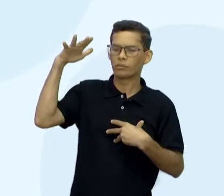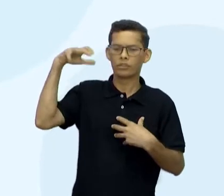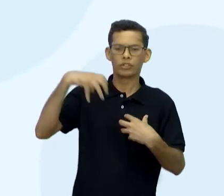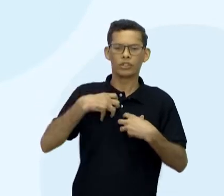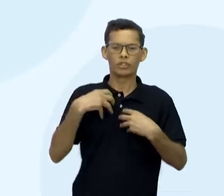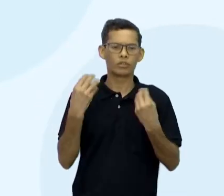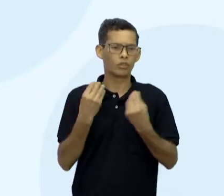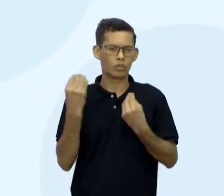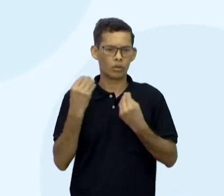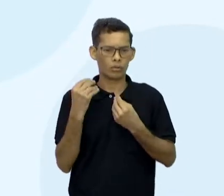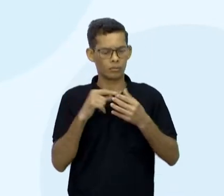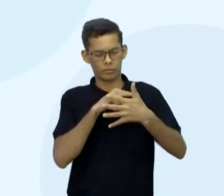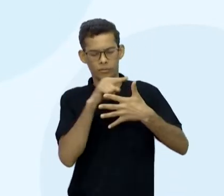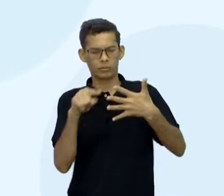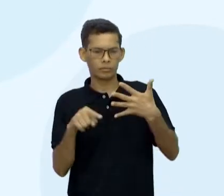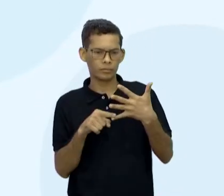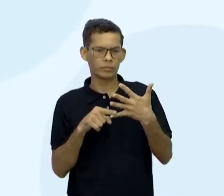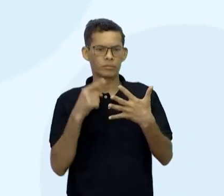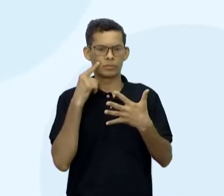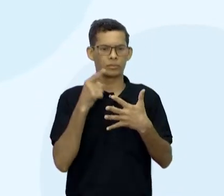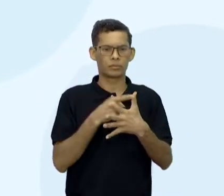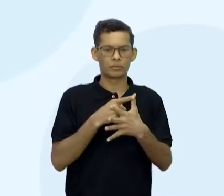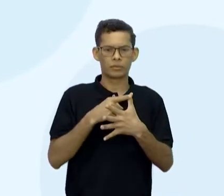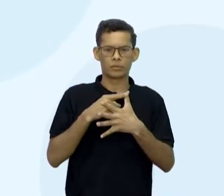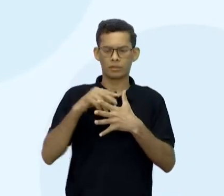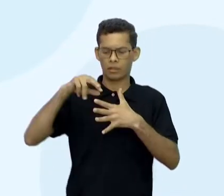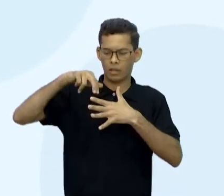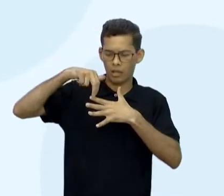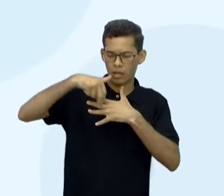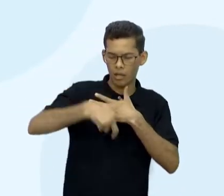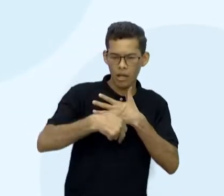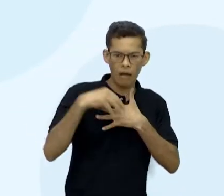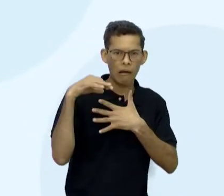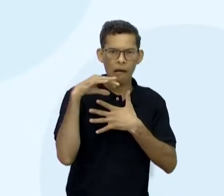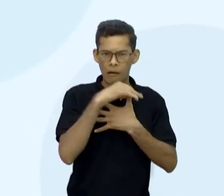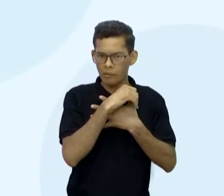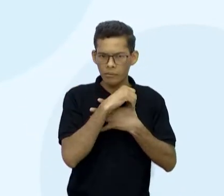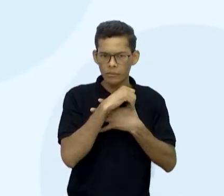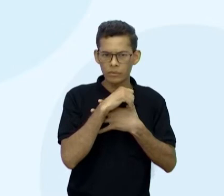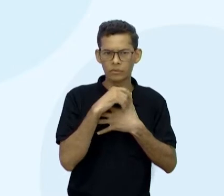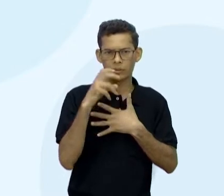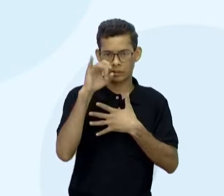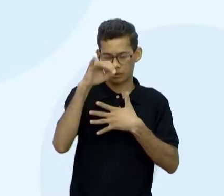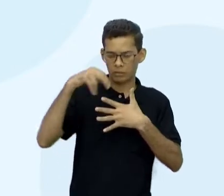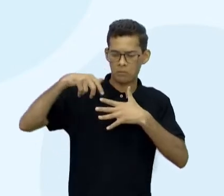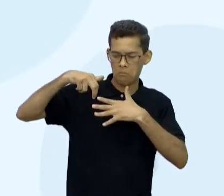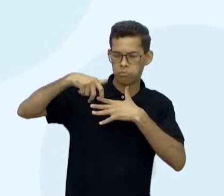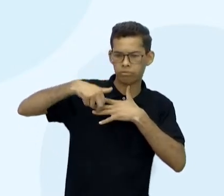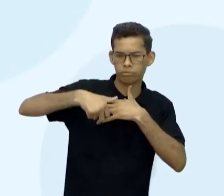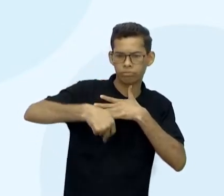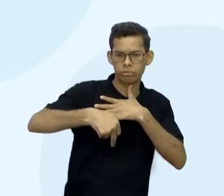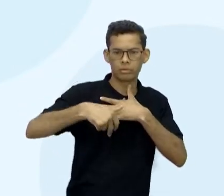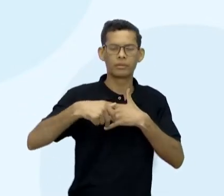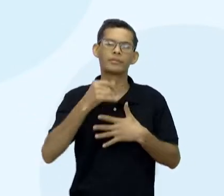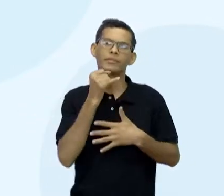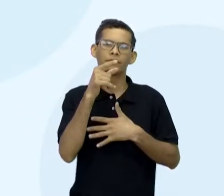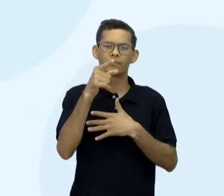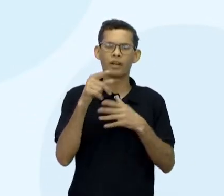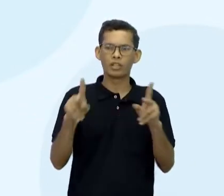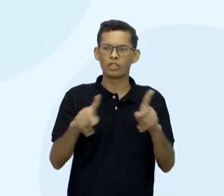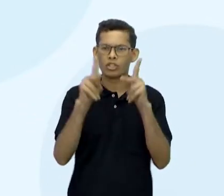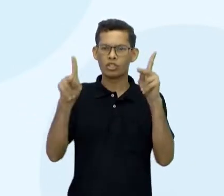Gibalina, vamos ver qual que seria. Descer as escadas correndo? Você descer as escadas correndo, quando você vai no shopping comprar